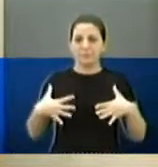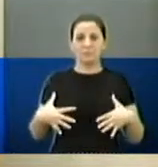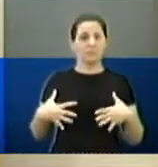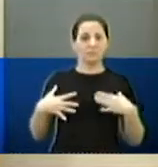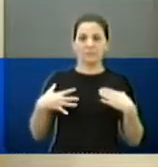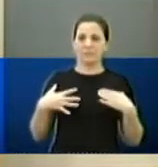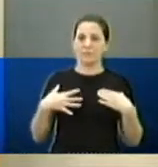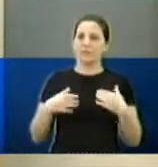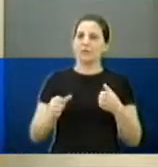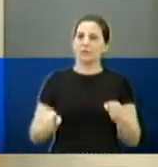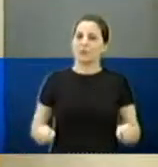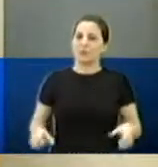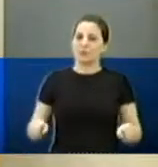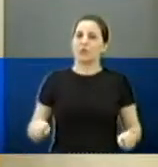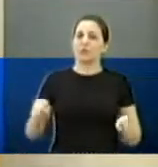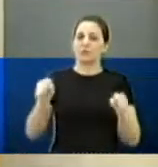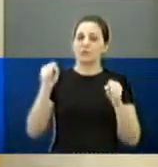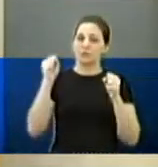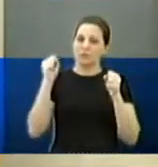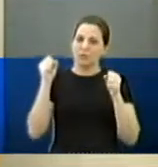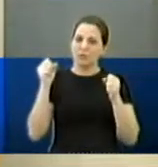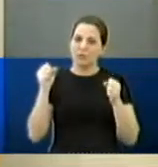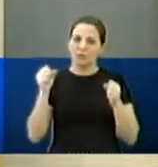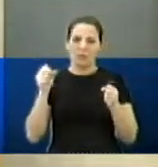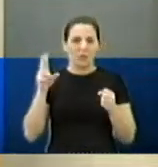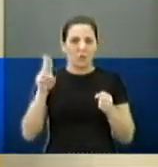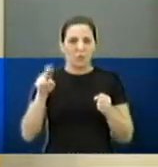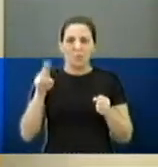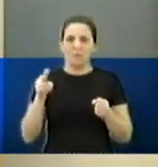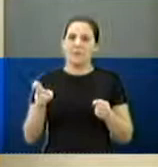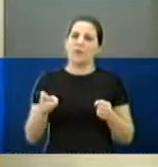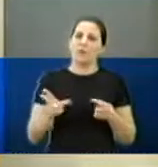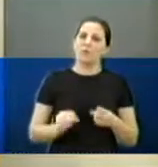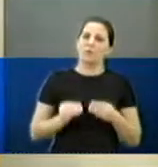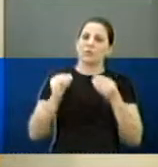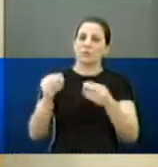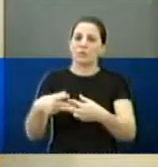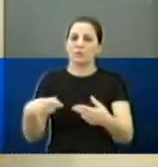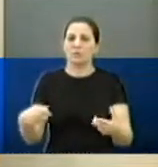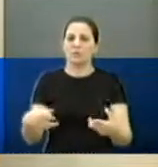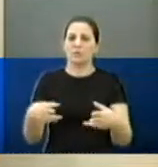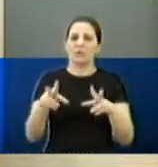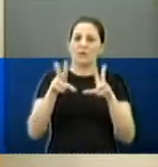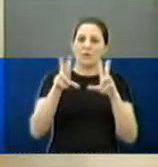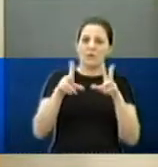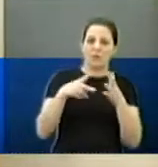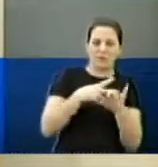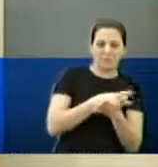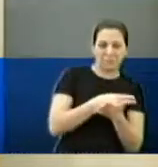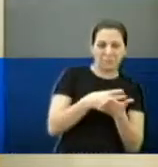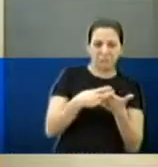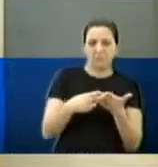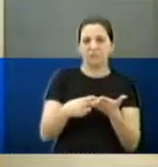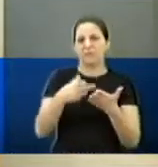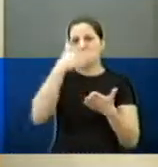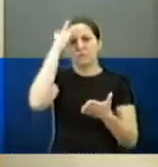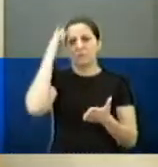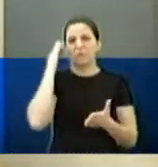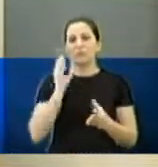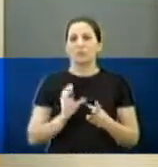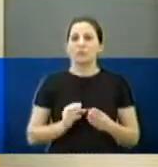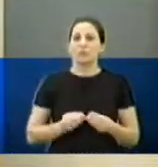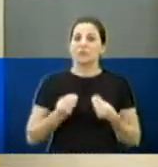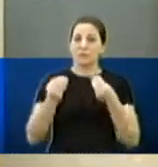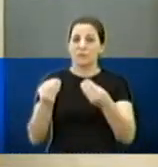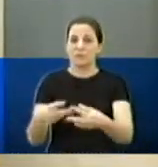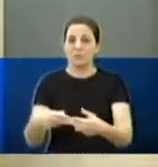de rodas comum, foi entregado um outro equipamento para essa pessoa. Alguns casos onde a pessoa já havia recebido